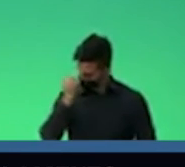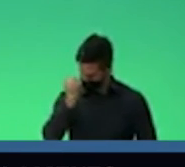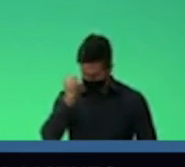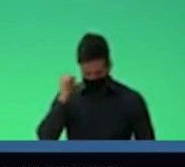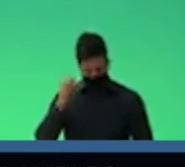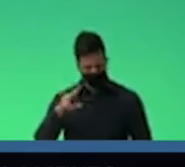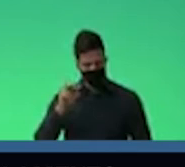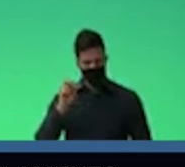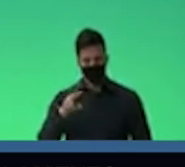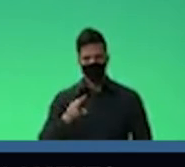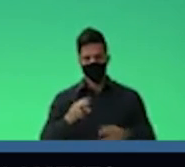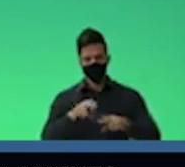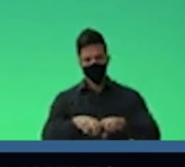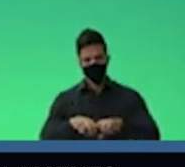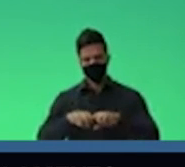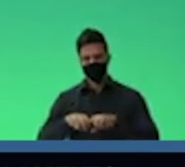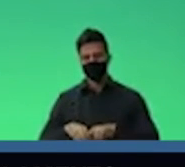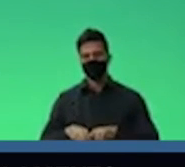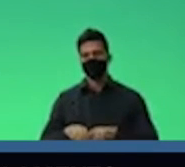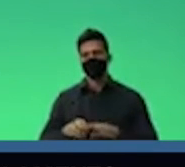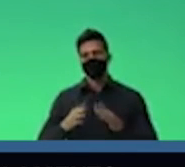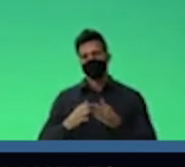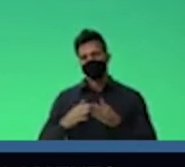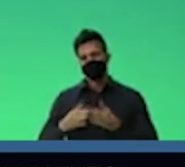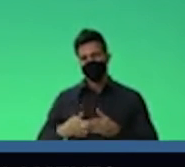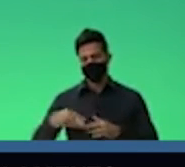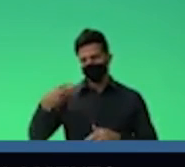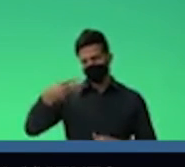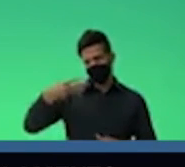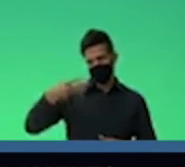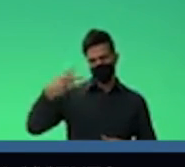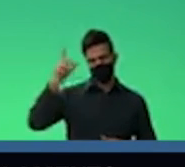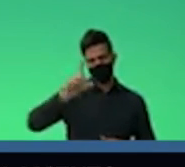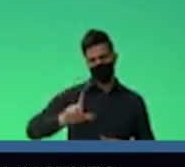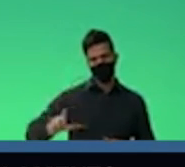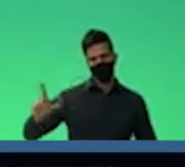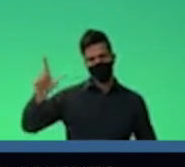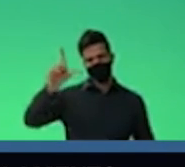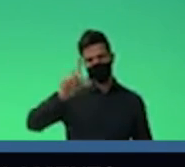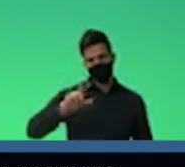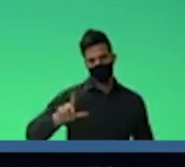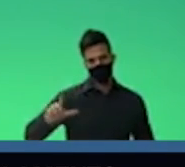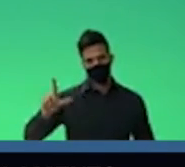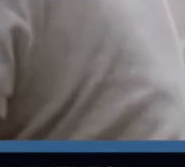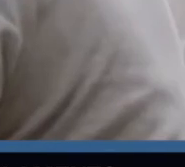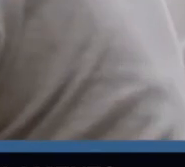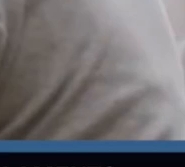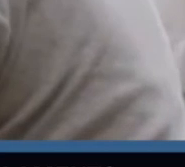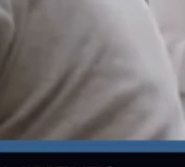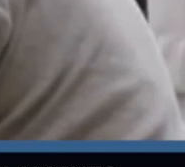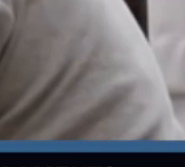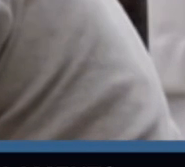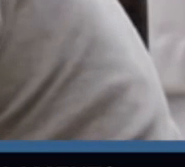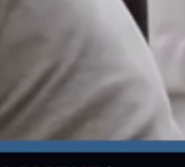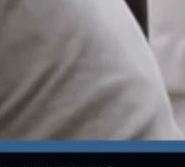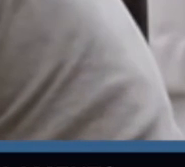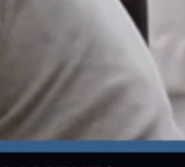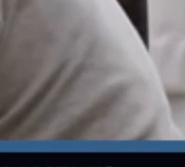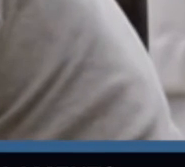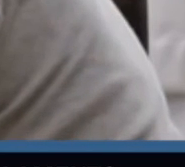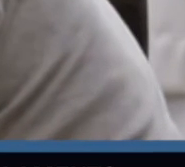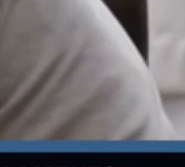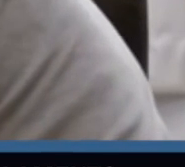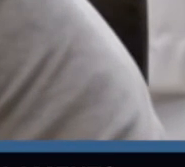Por isso, meu pedido especial a Três Lagoas, contíguo ao estado de São Paulo. As velhas e